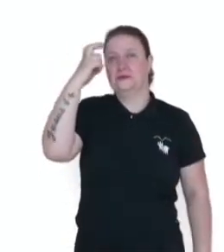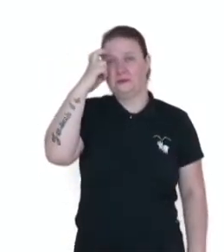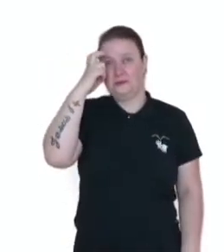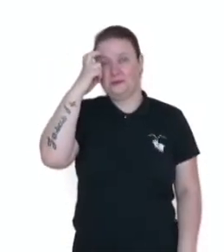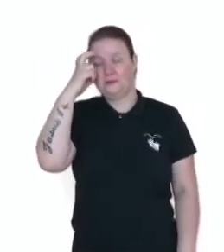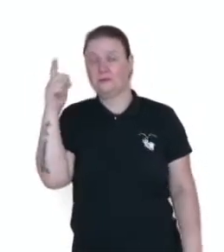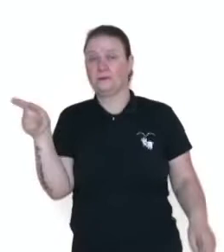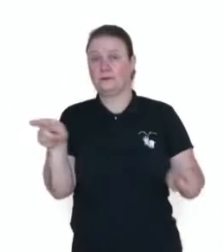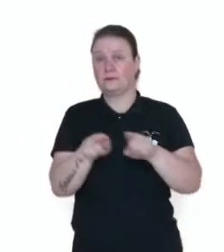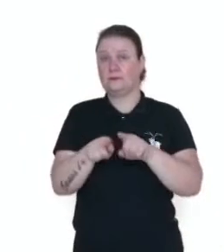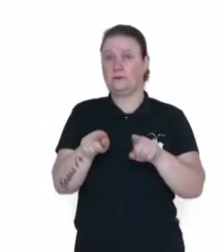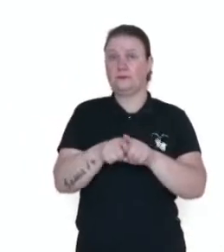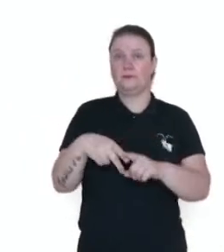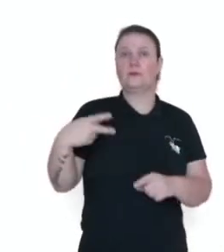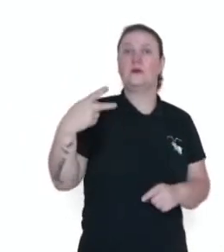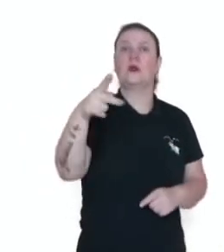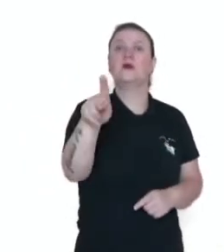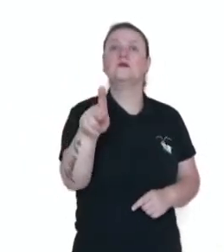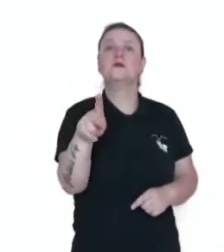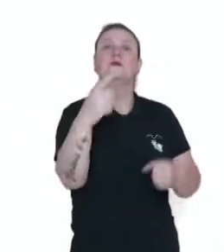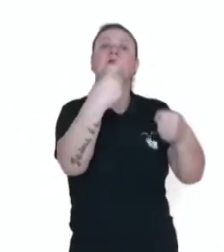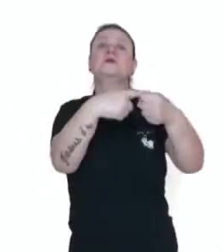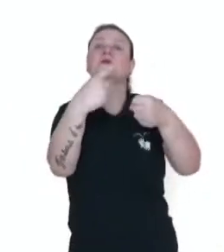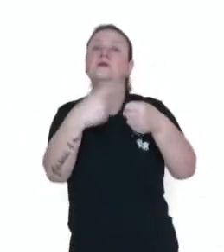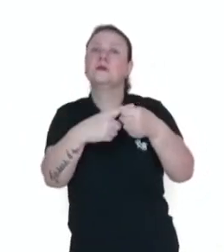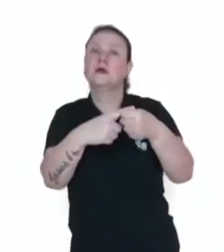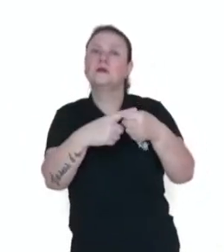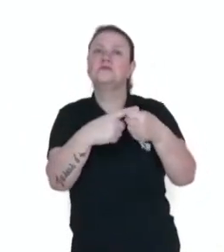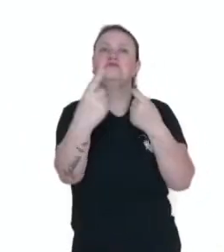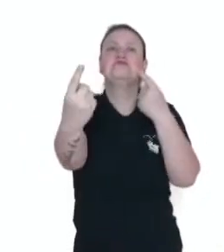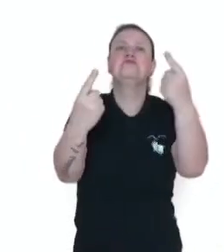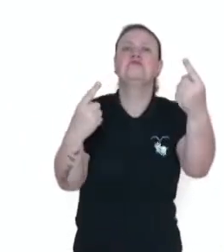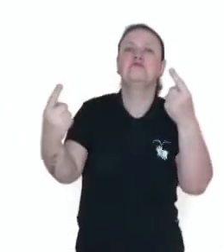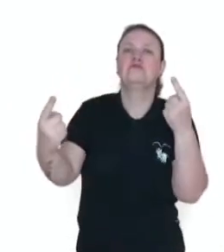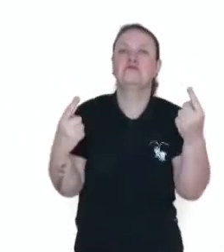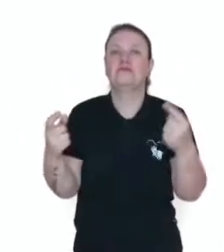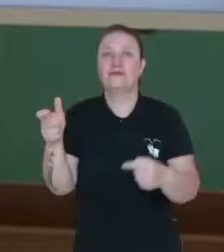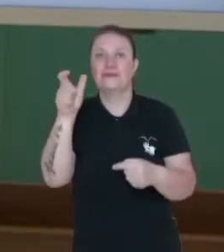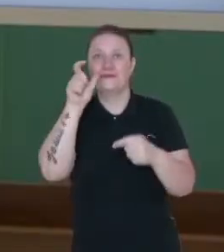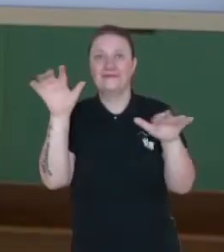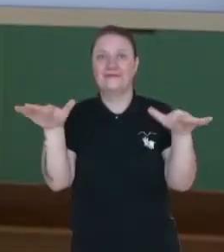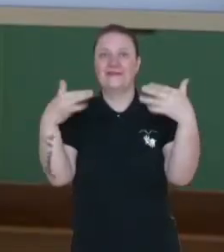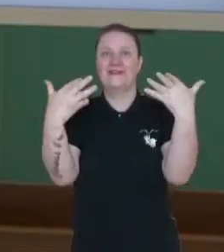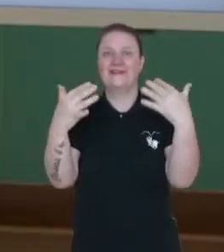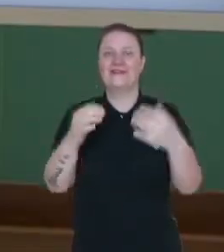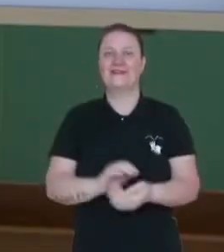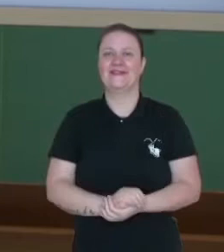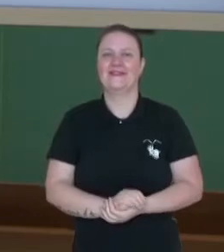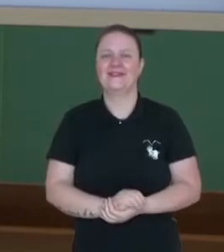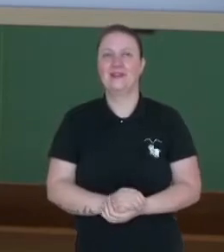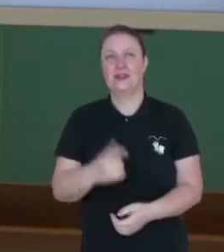hábitos culturais da sua região, né, e da sua cidade. E ali eu trago, né, uma outra imagem que muito